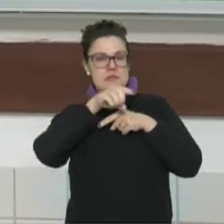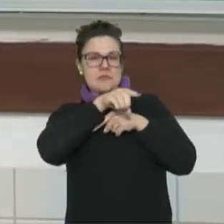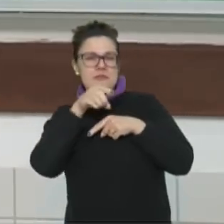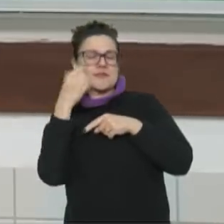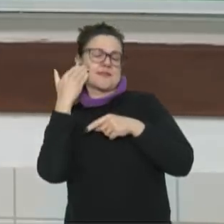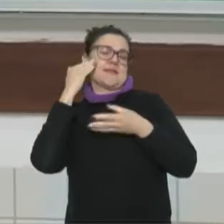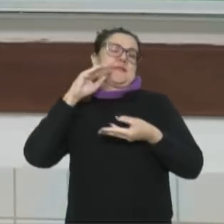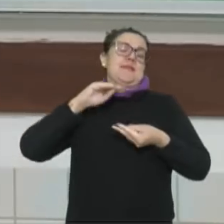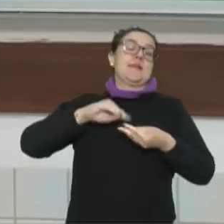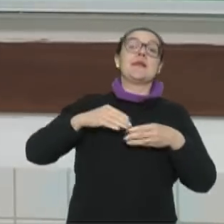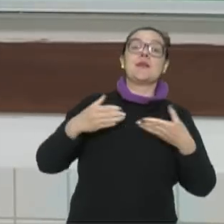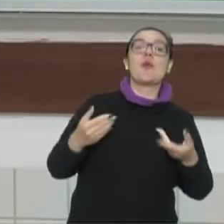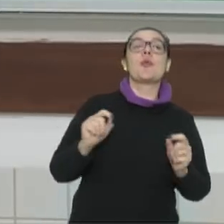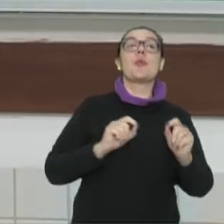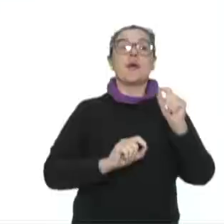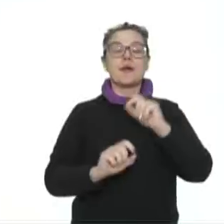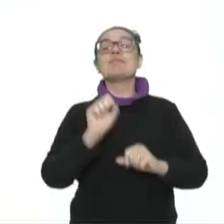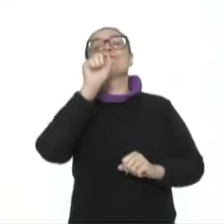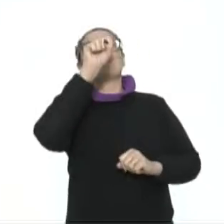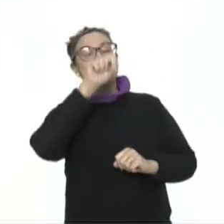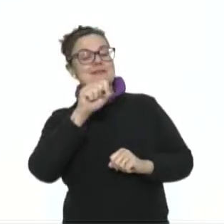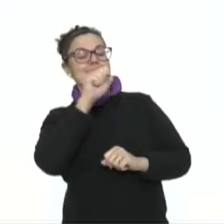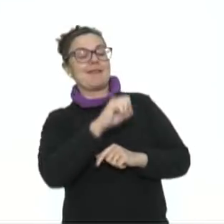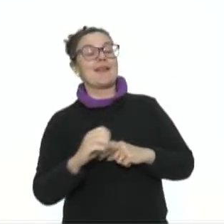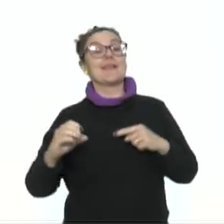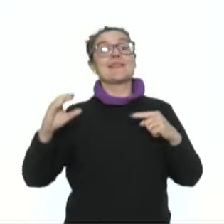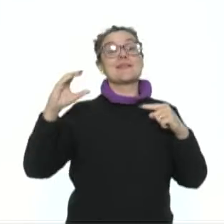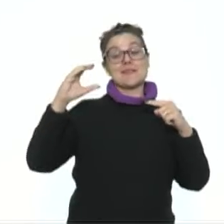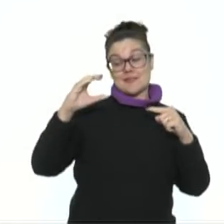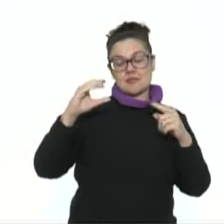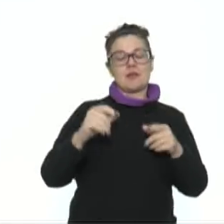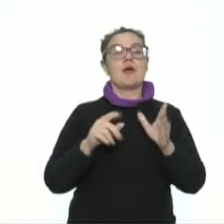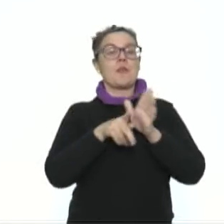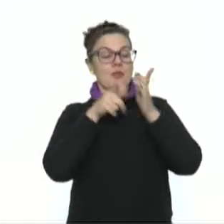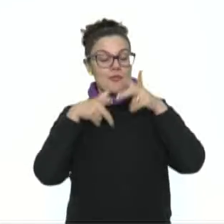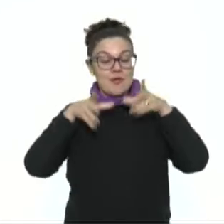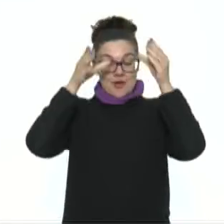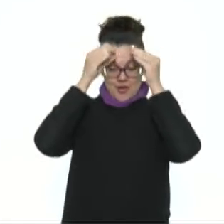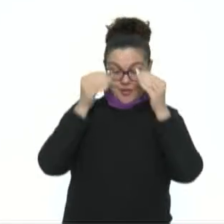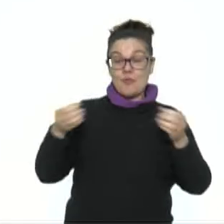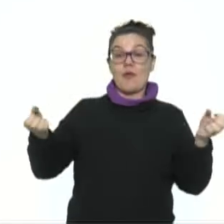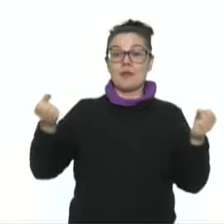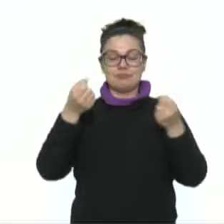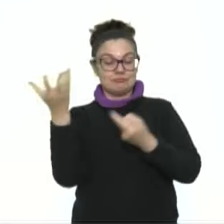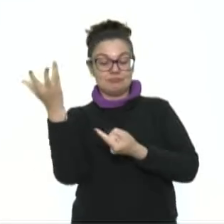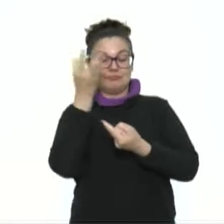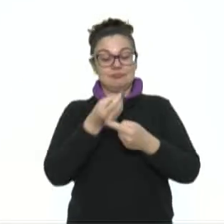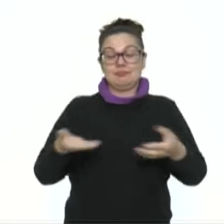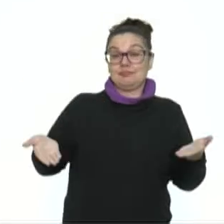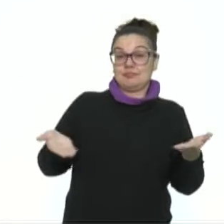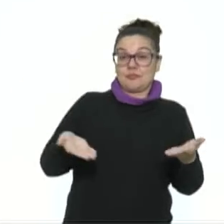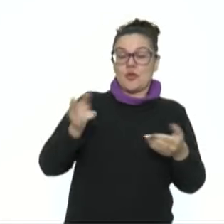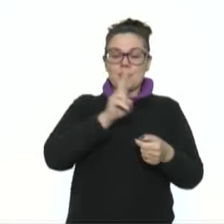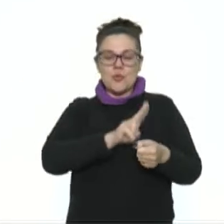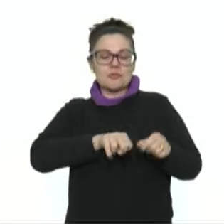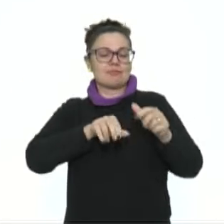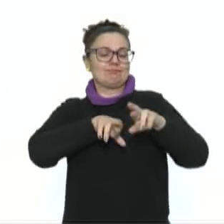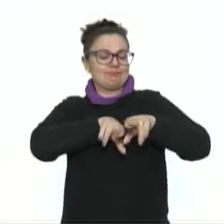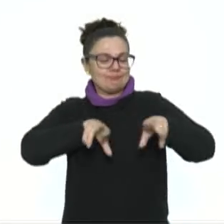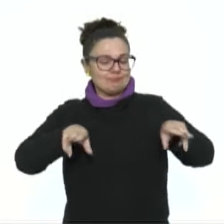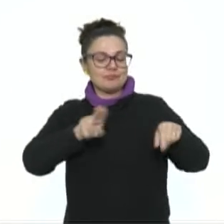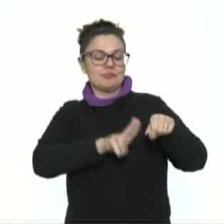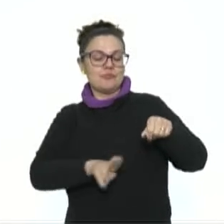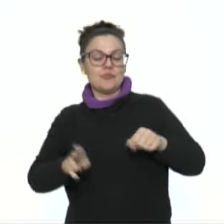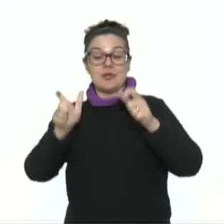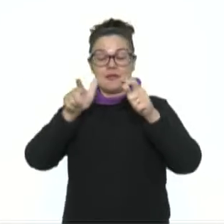a arte-instalação a resposta correta é uma linguagem artística contemporânea que utiliza diversos meios e